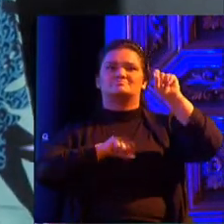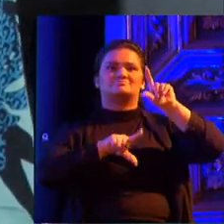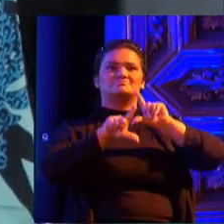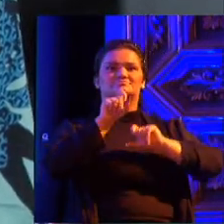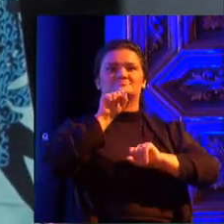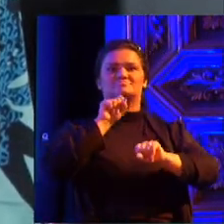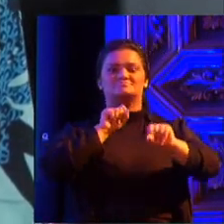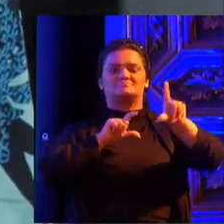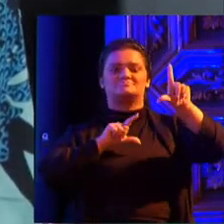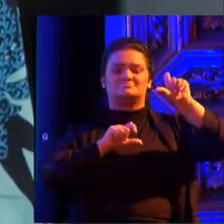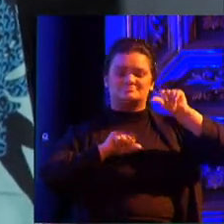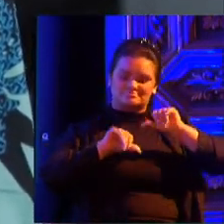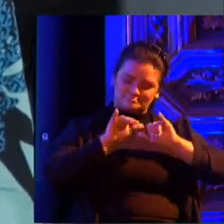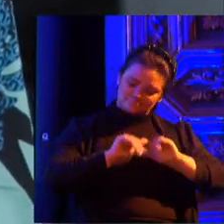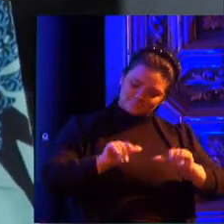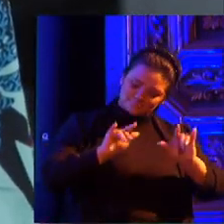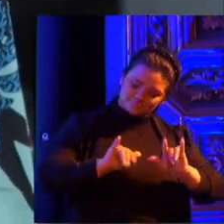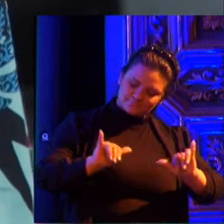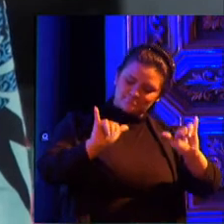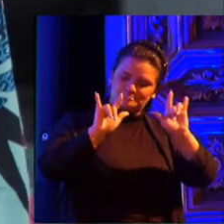alai, alai, alai,